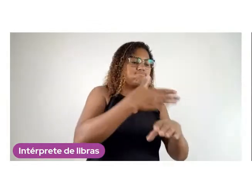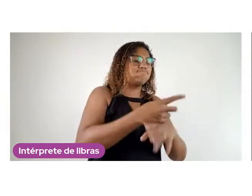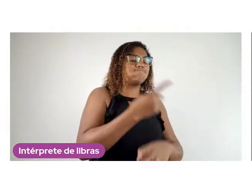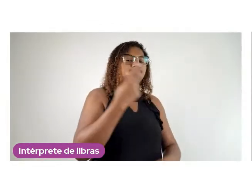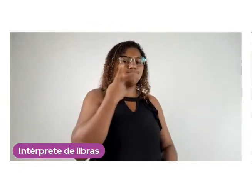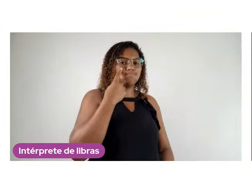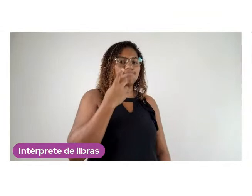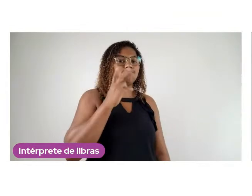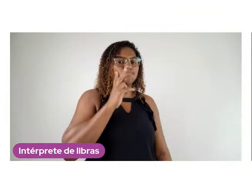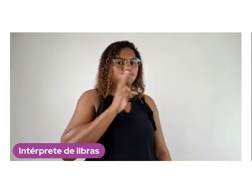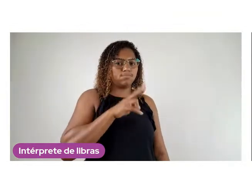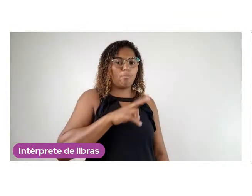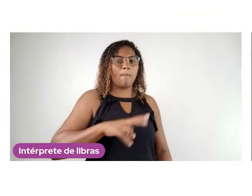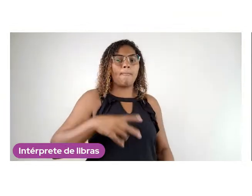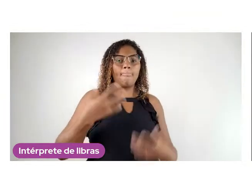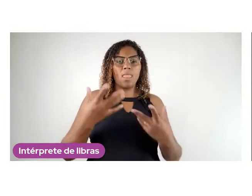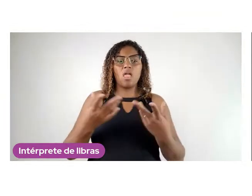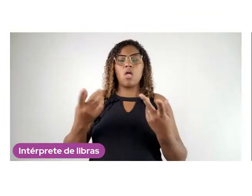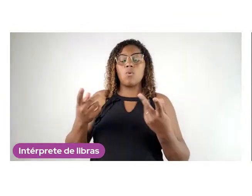foi possível